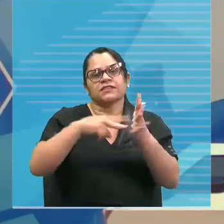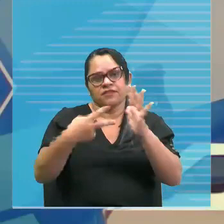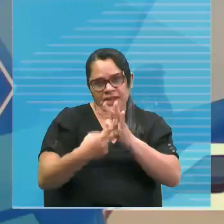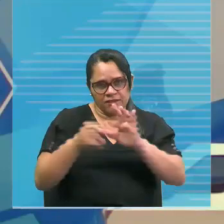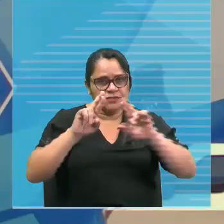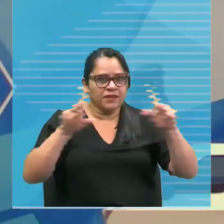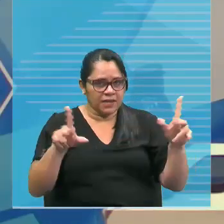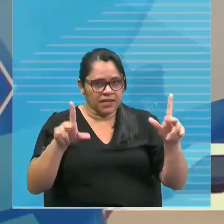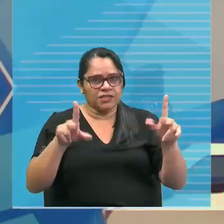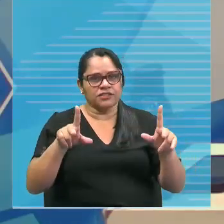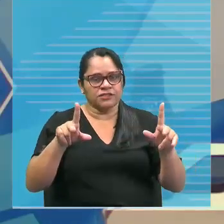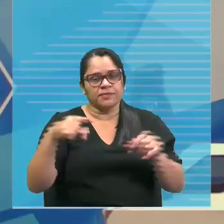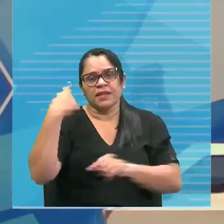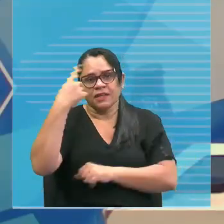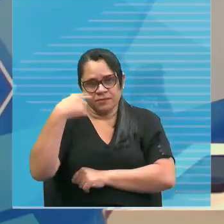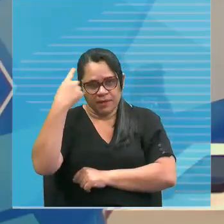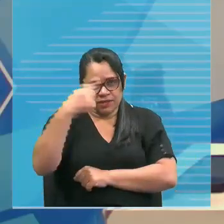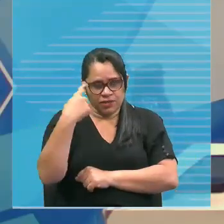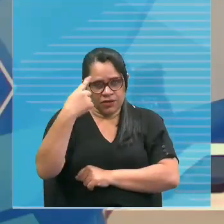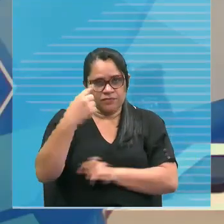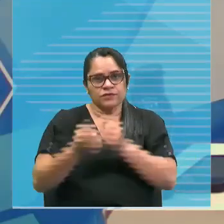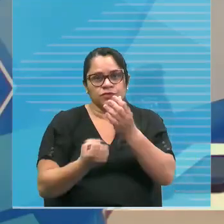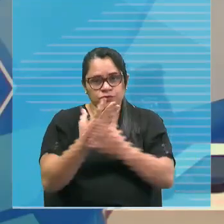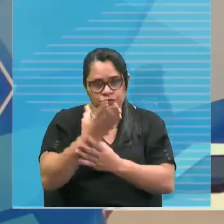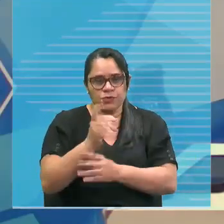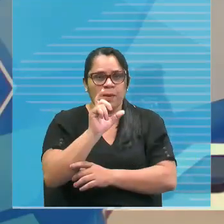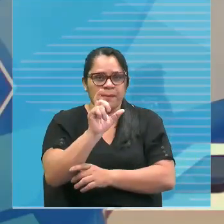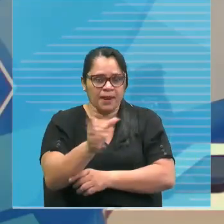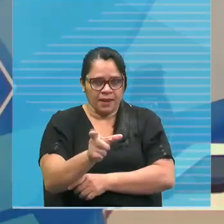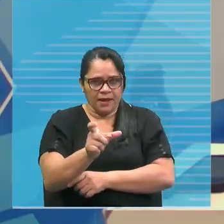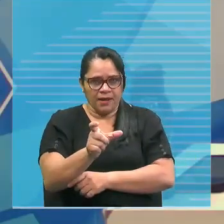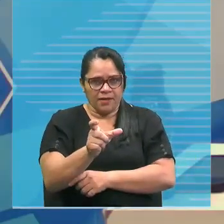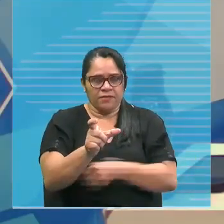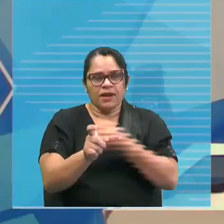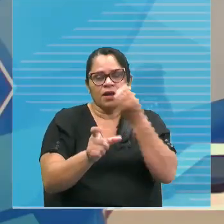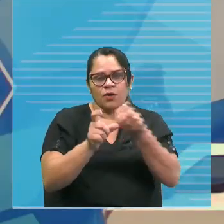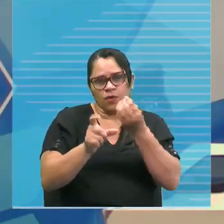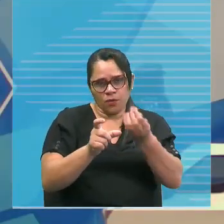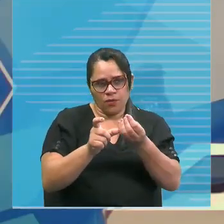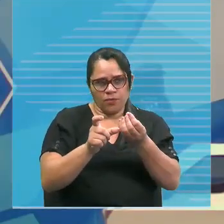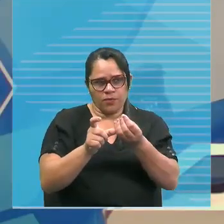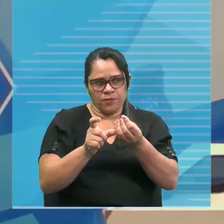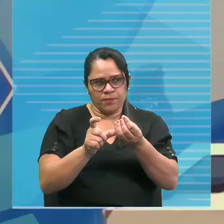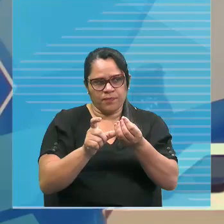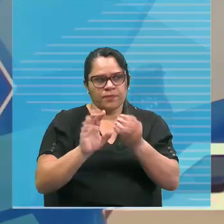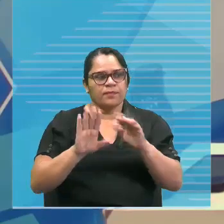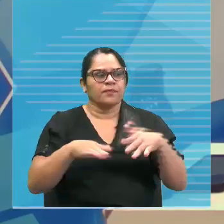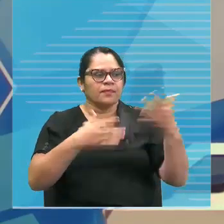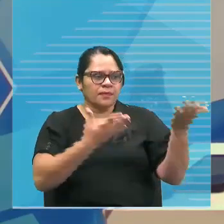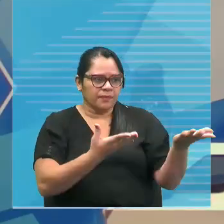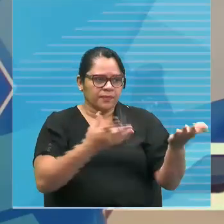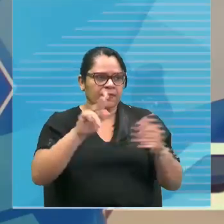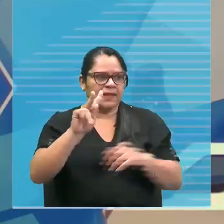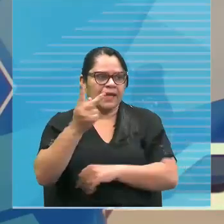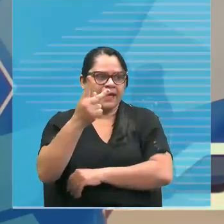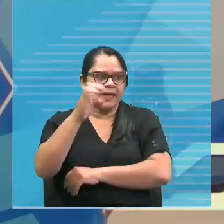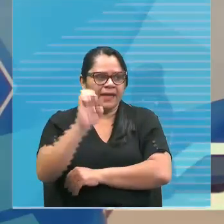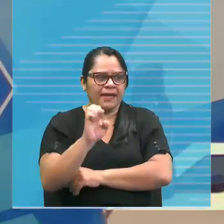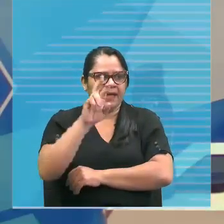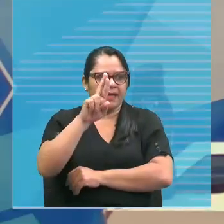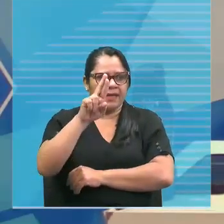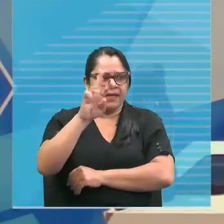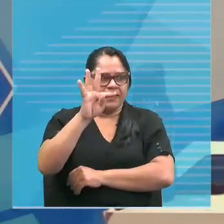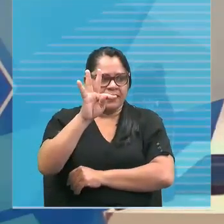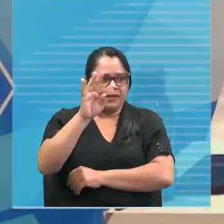espanhol a gente chama bom a gente criou uma palavra né chamada heterossemântica heterossemântica como tá escrito